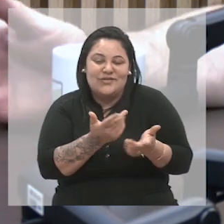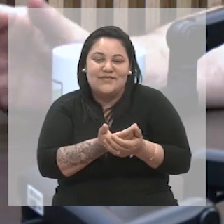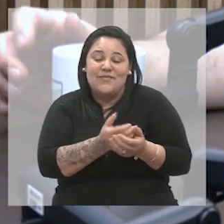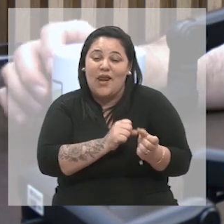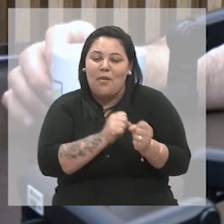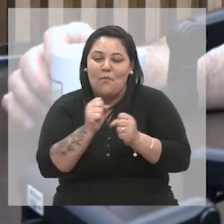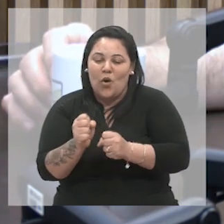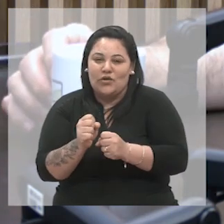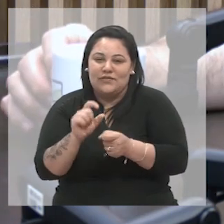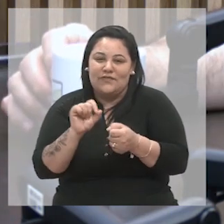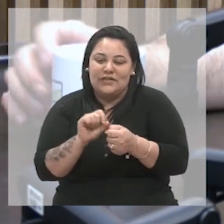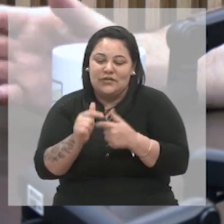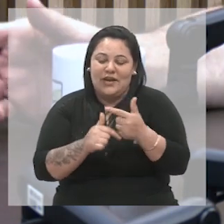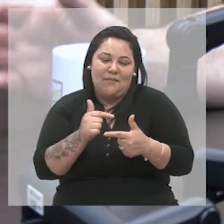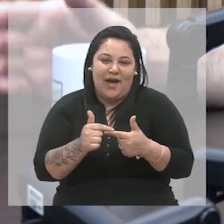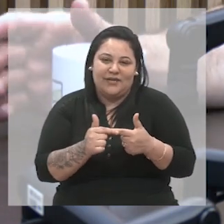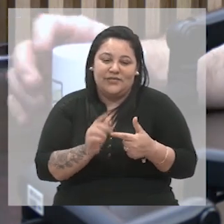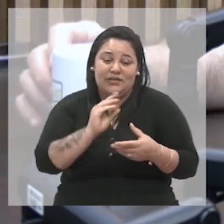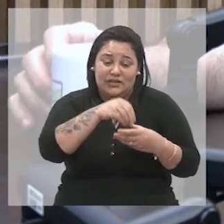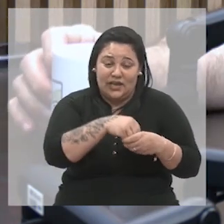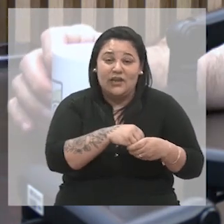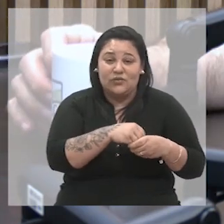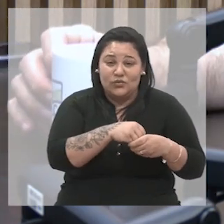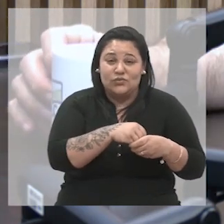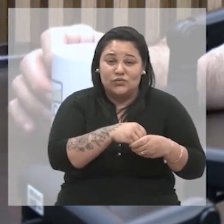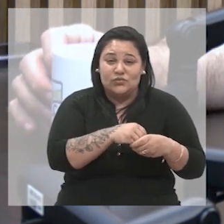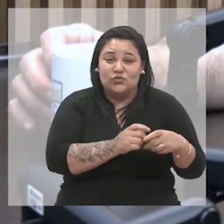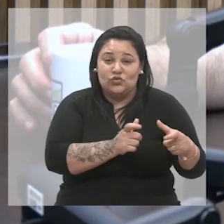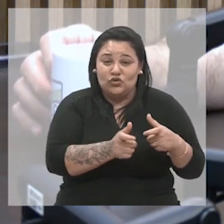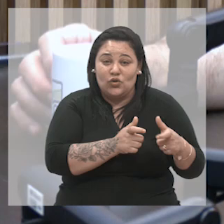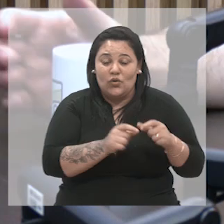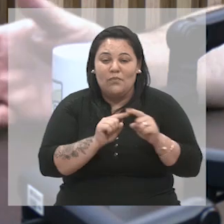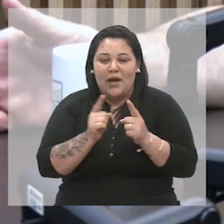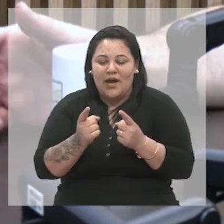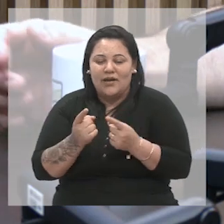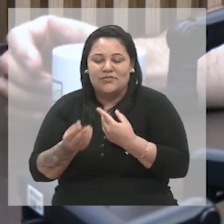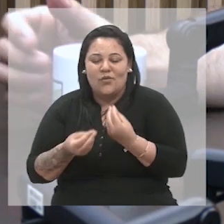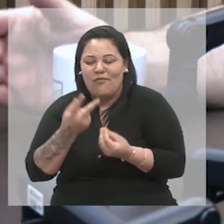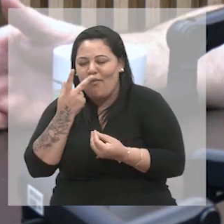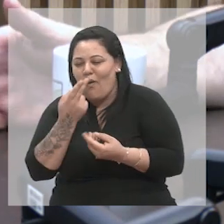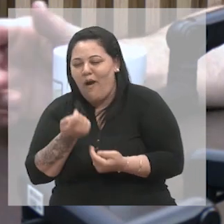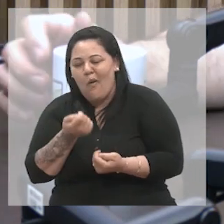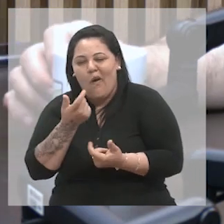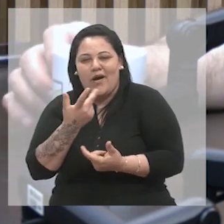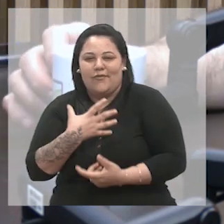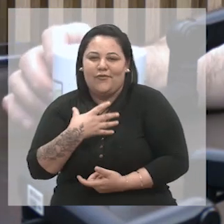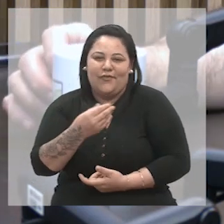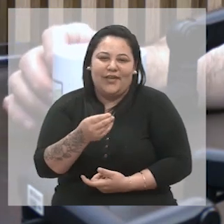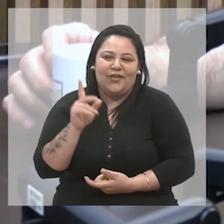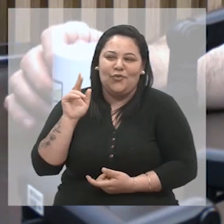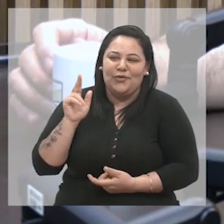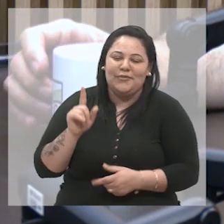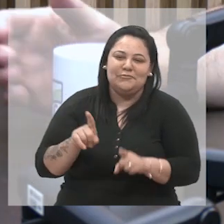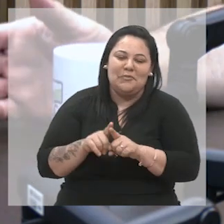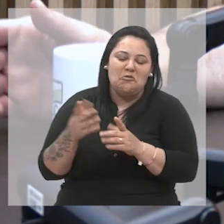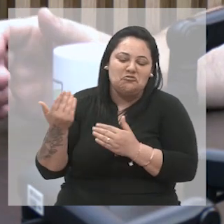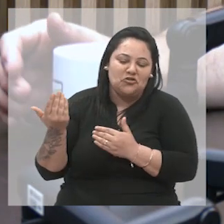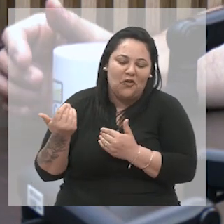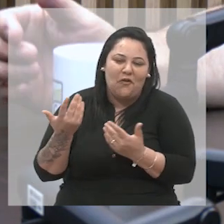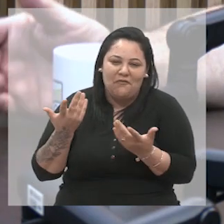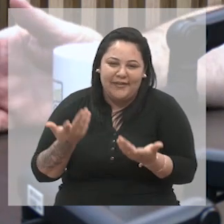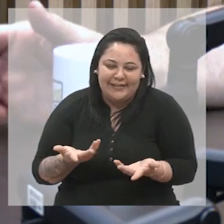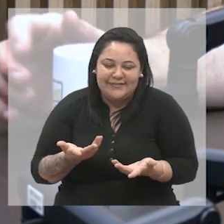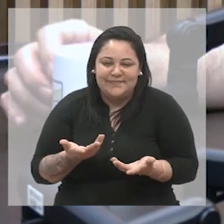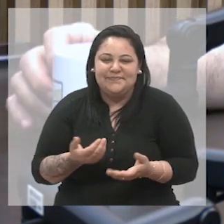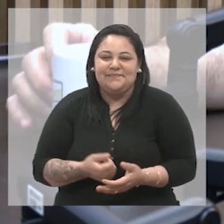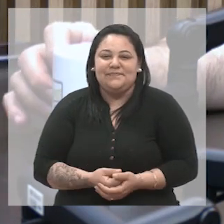que ele possa desempenhar, não só dentro de quadra, mas como filho, como irmão, né? Como jovem,